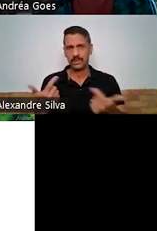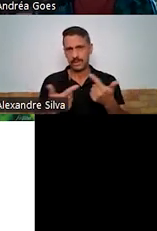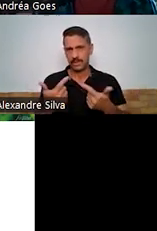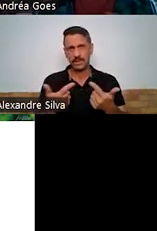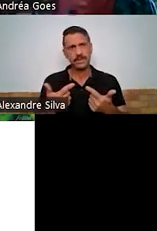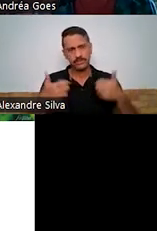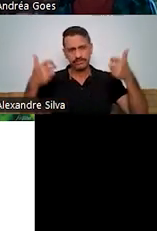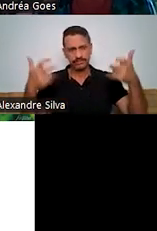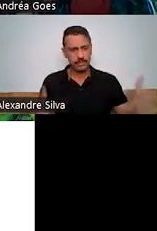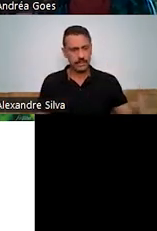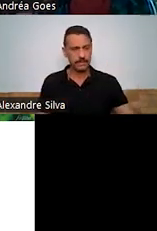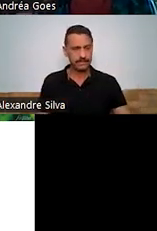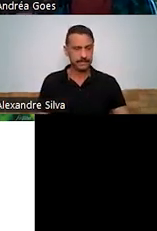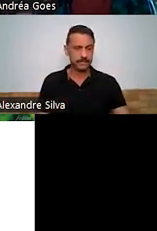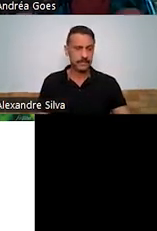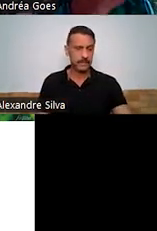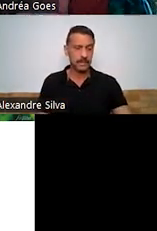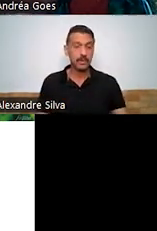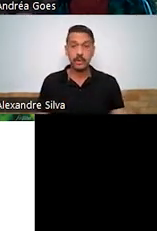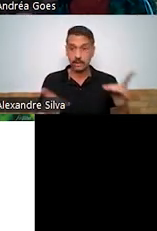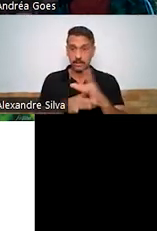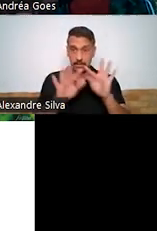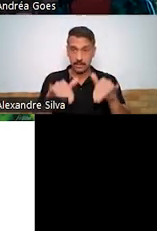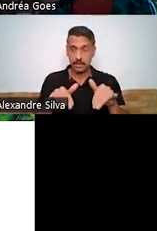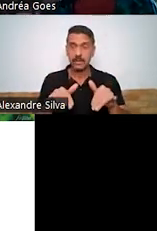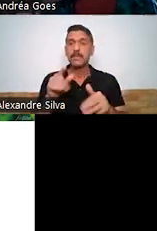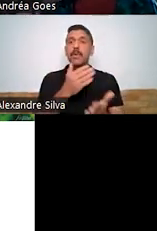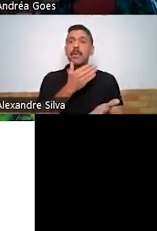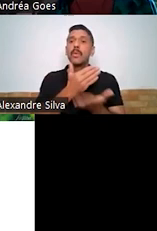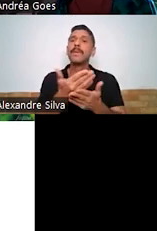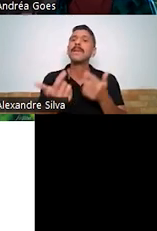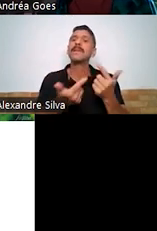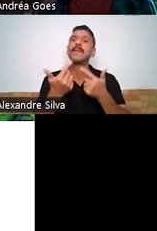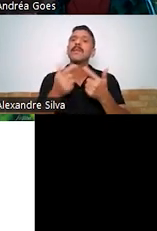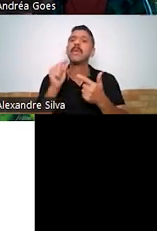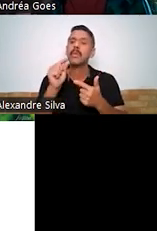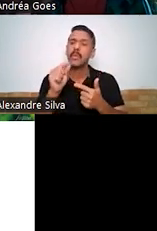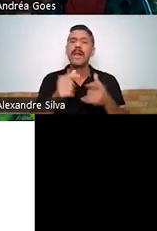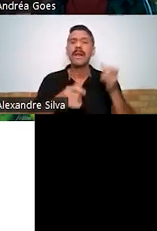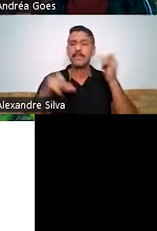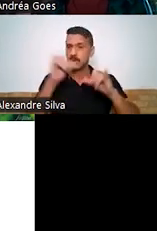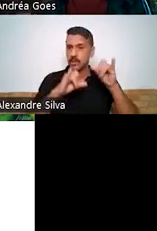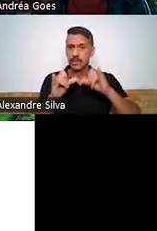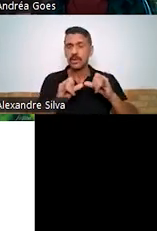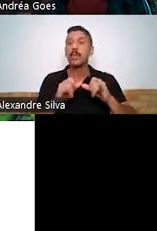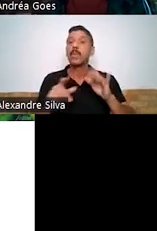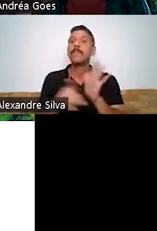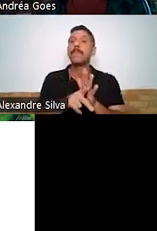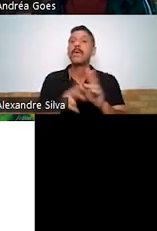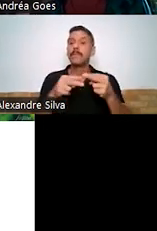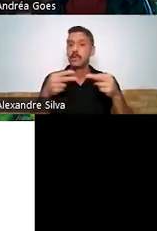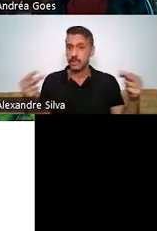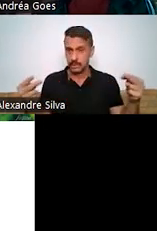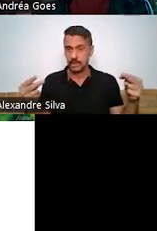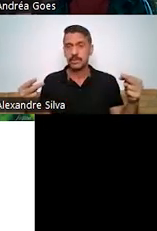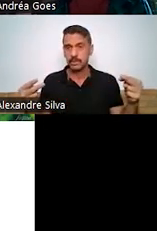aqui nesse seminário, a gente já está terminando, mas a gente começa a trabalhar um pouco no laboratório essa linha da genética e cor de pele.